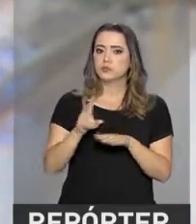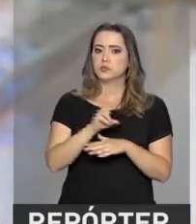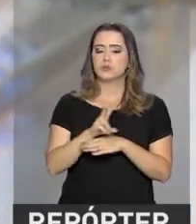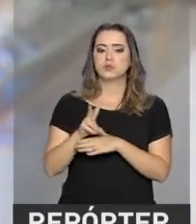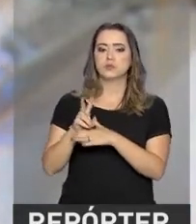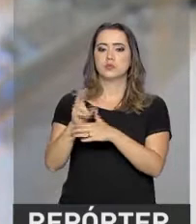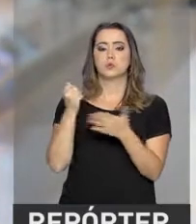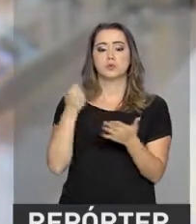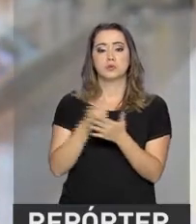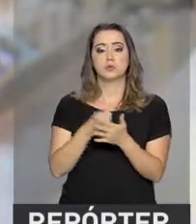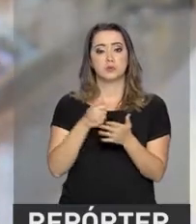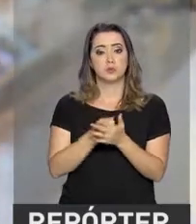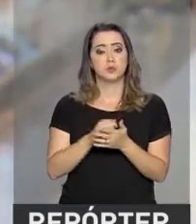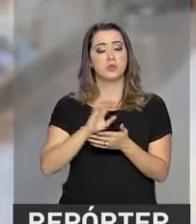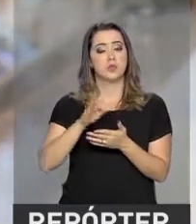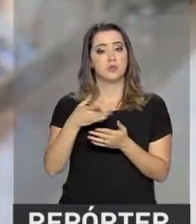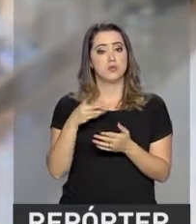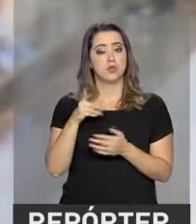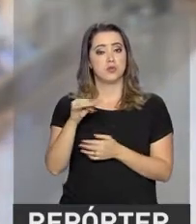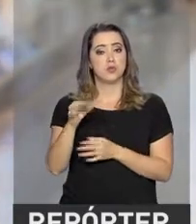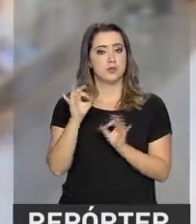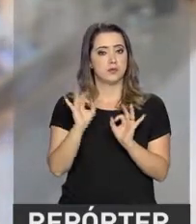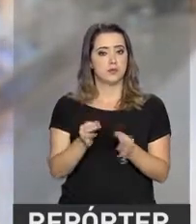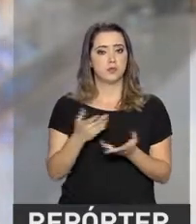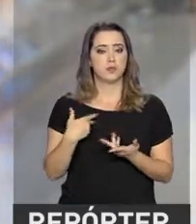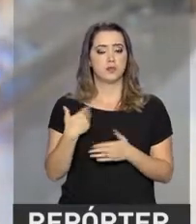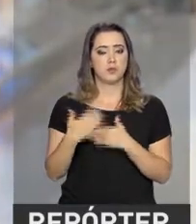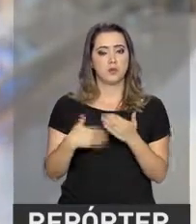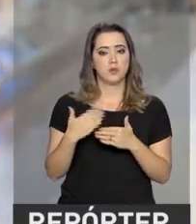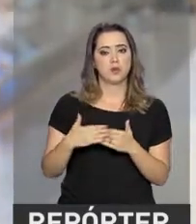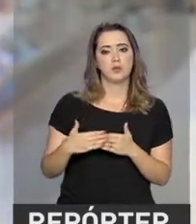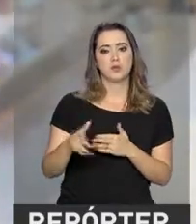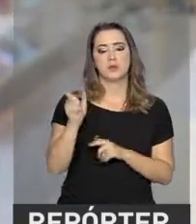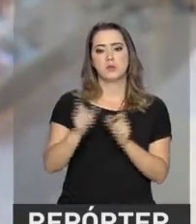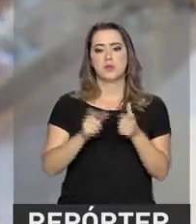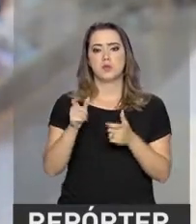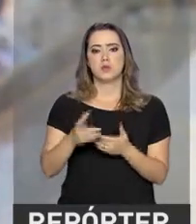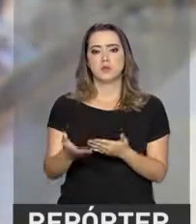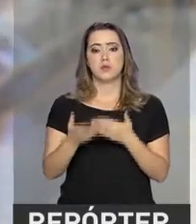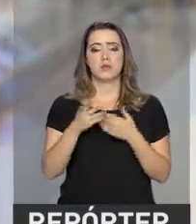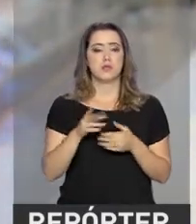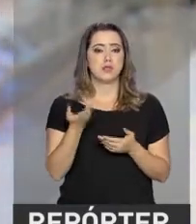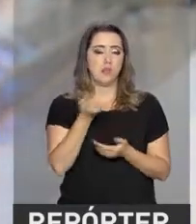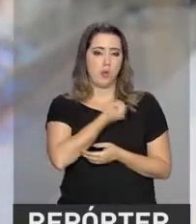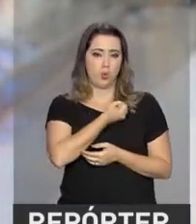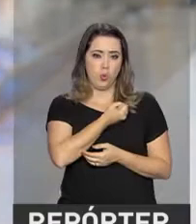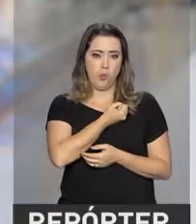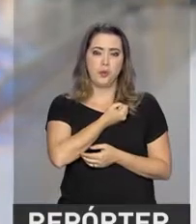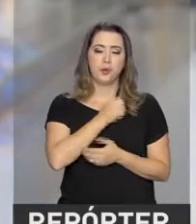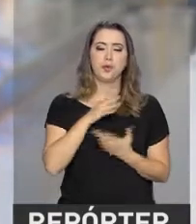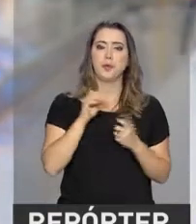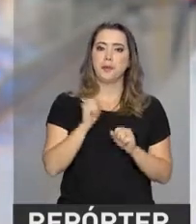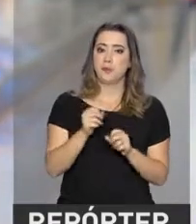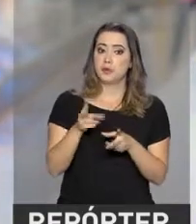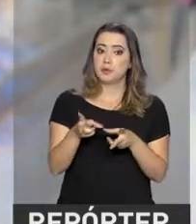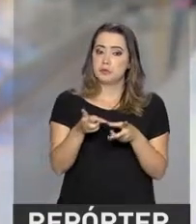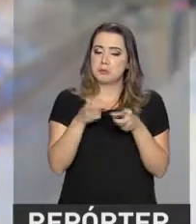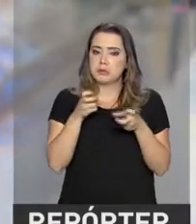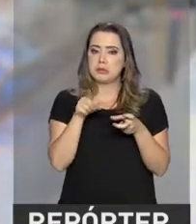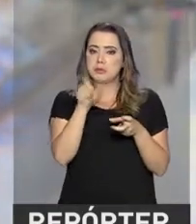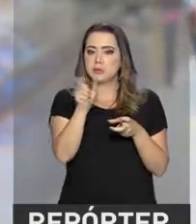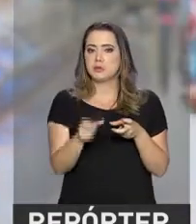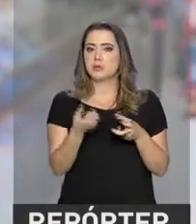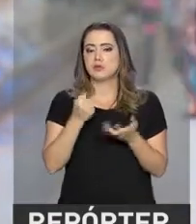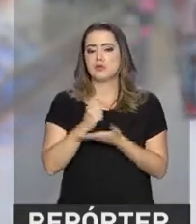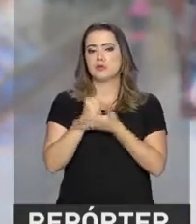empréstimos quitados e pagamentos em dia. A partir dos dados, o consumidor vai receber uma nota que poderá ser consultada por quem